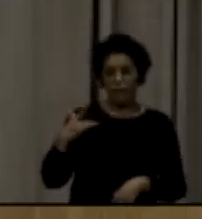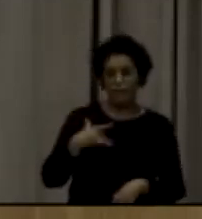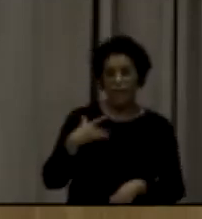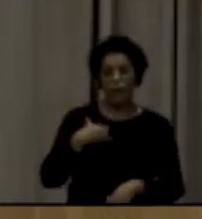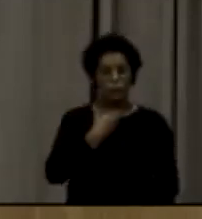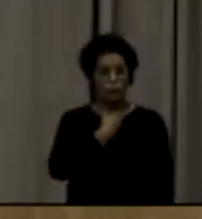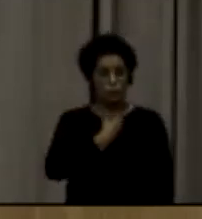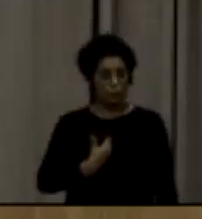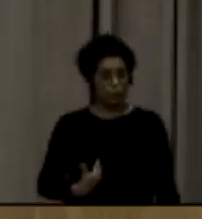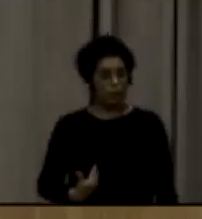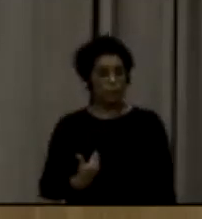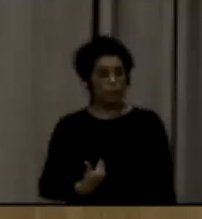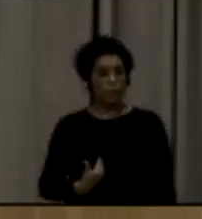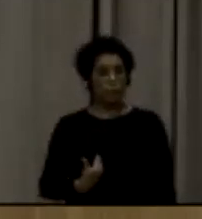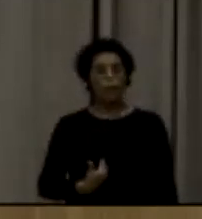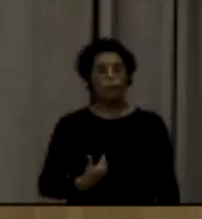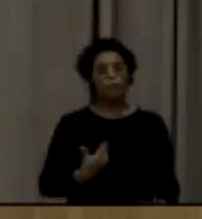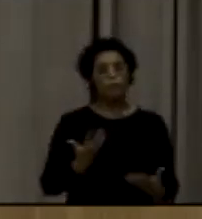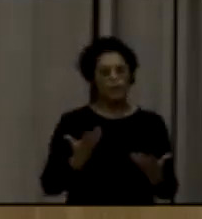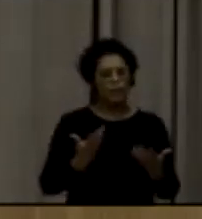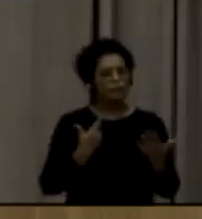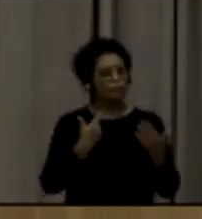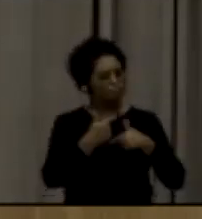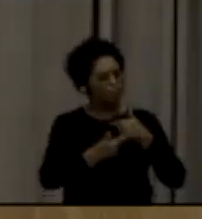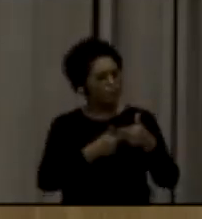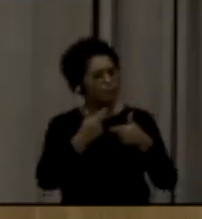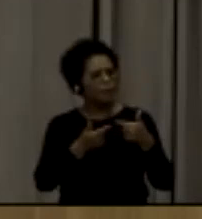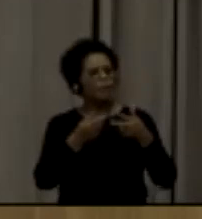pública que estavam ali e